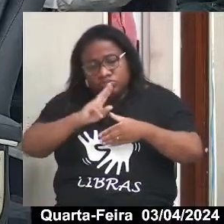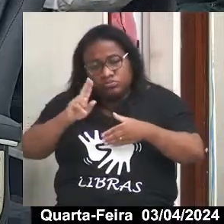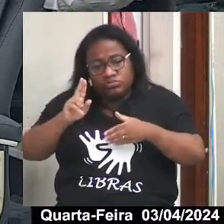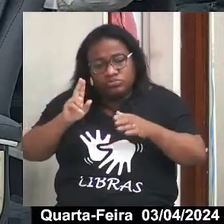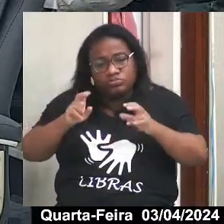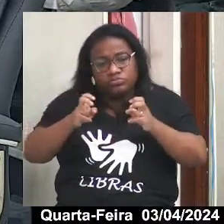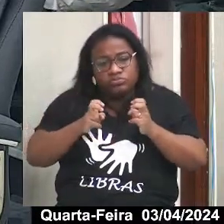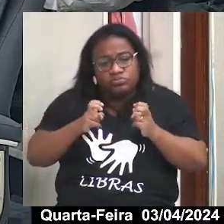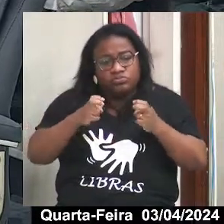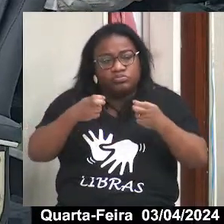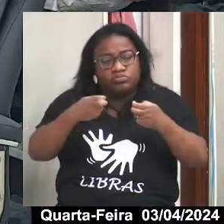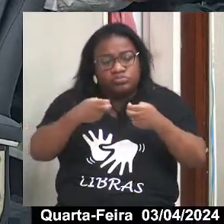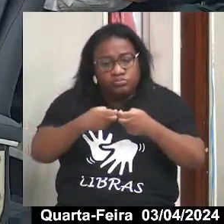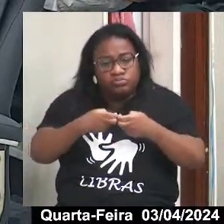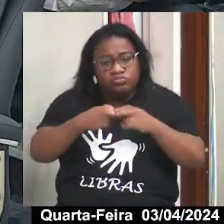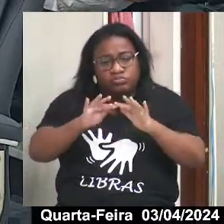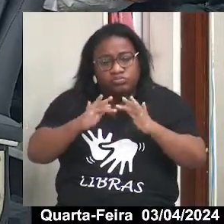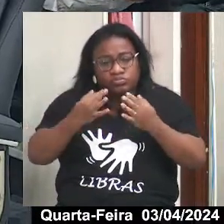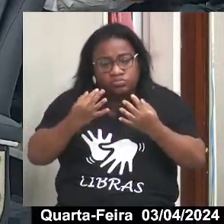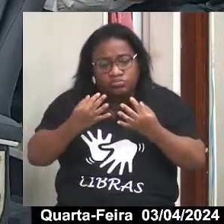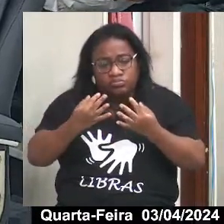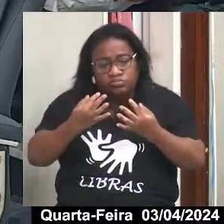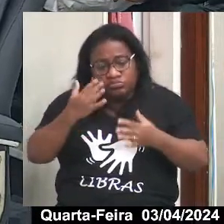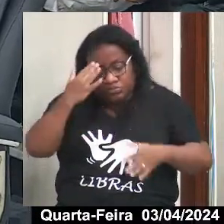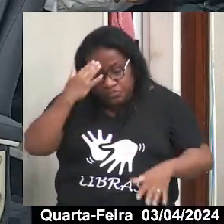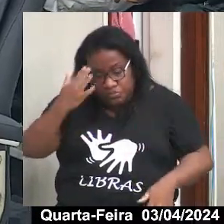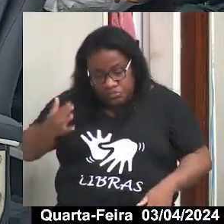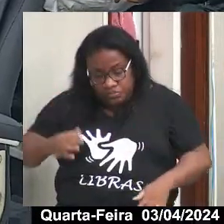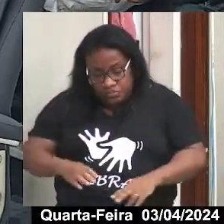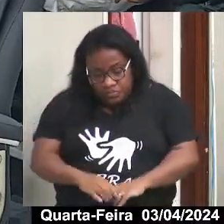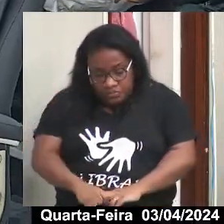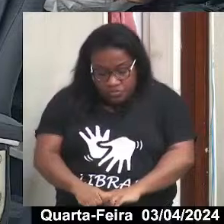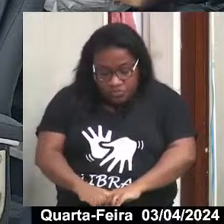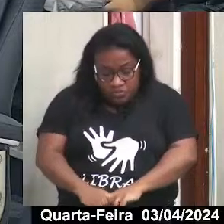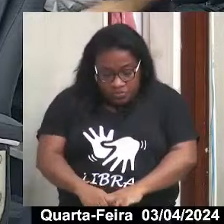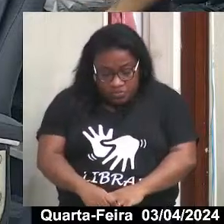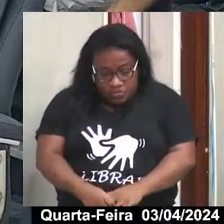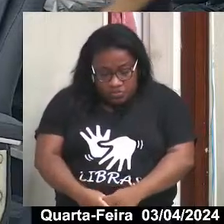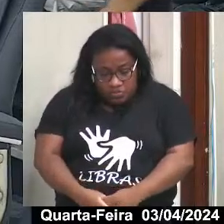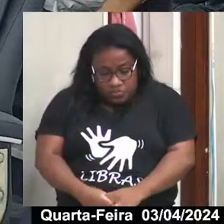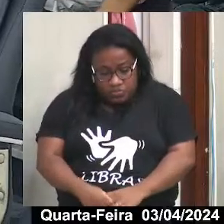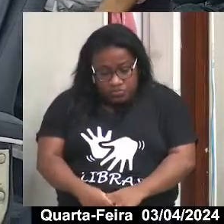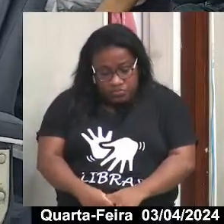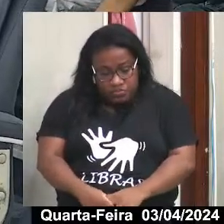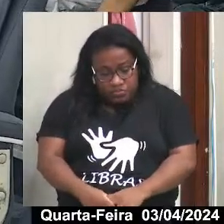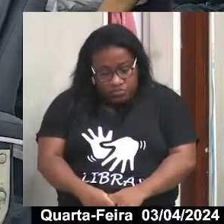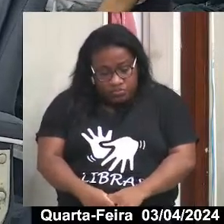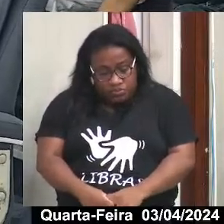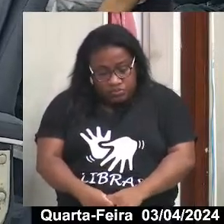em nome da Câmara Municipal para toda a família. Muito obrigado.